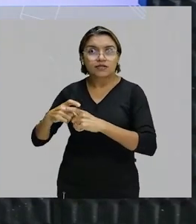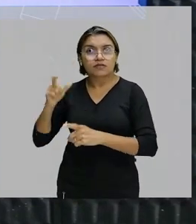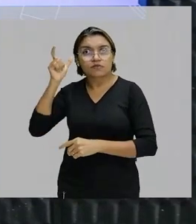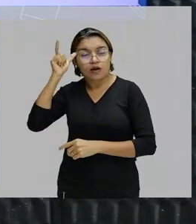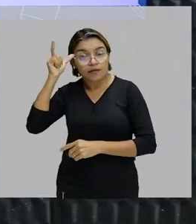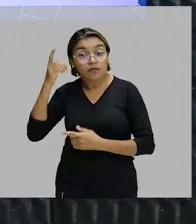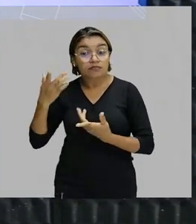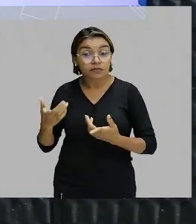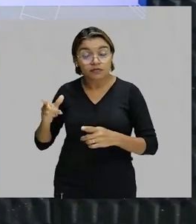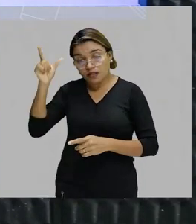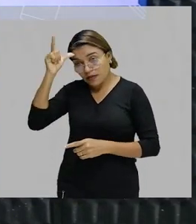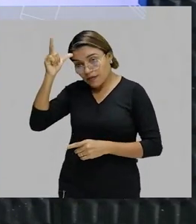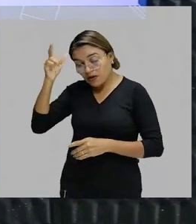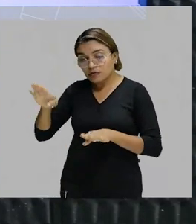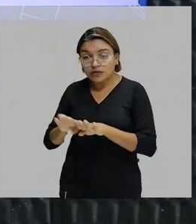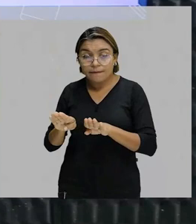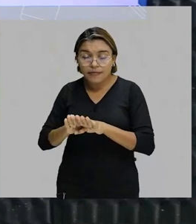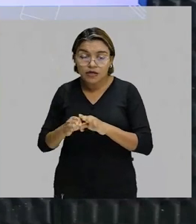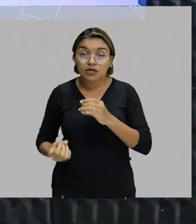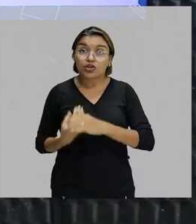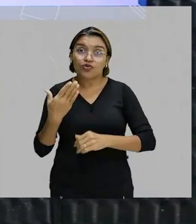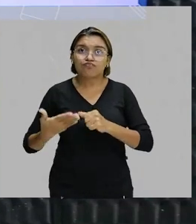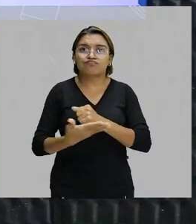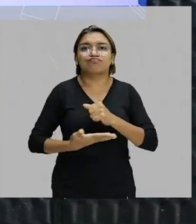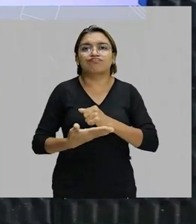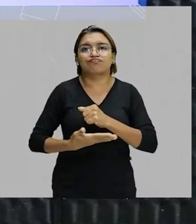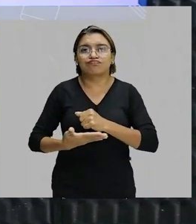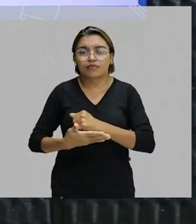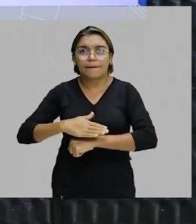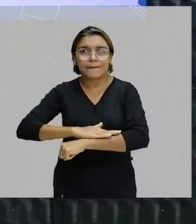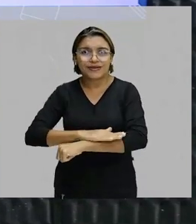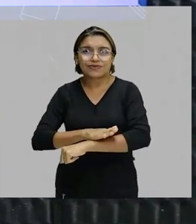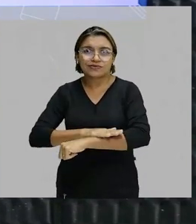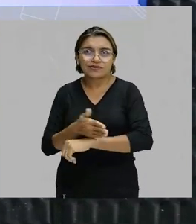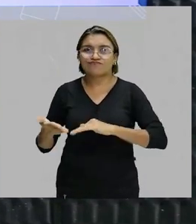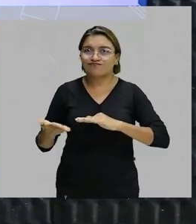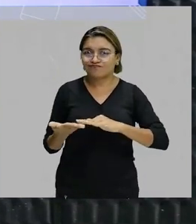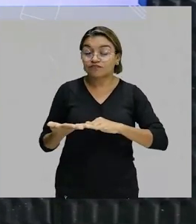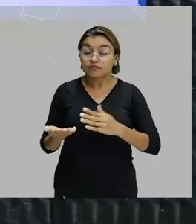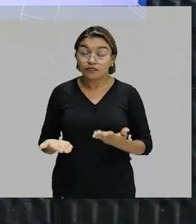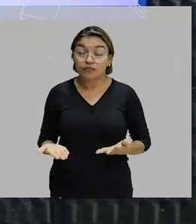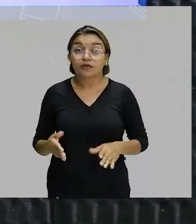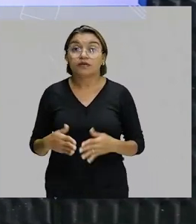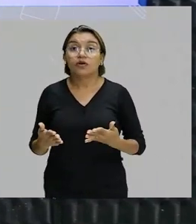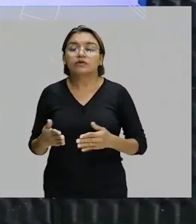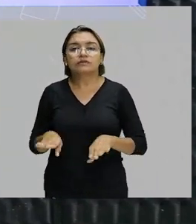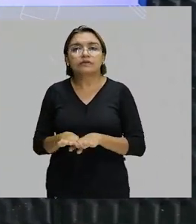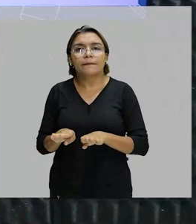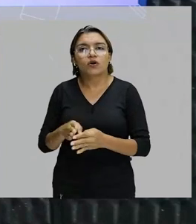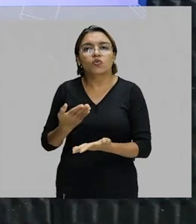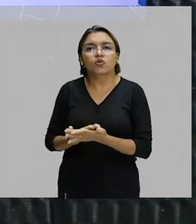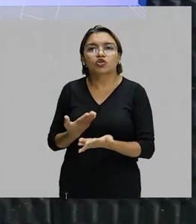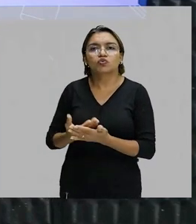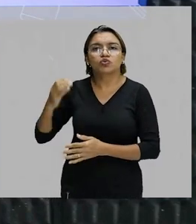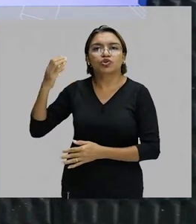também gerando as raízes do que a gente chama de racismo ou preconceito contemporâneo tanto a questão do estudo científico das